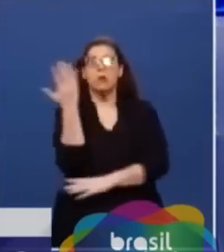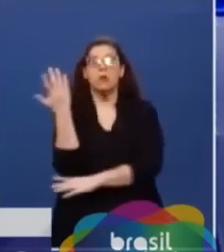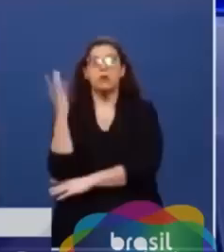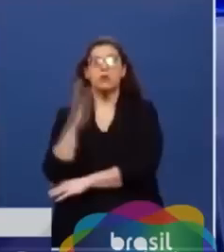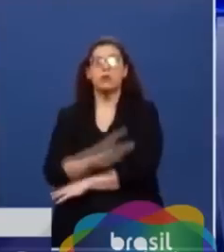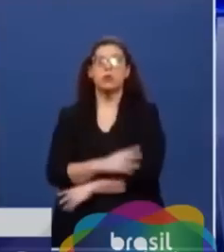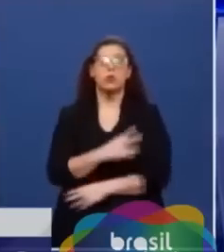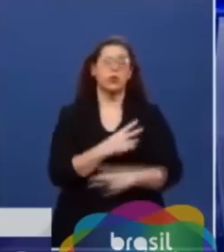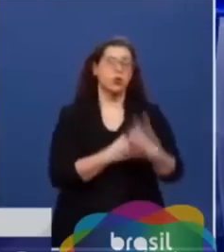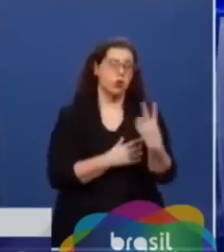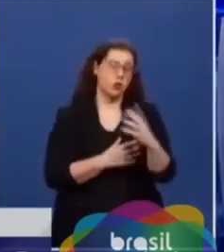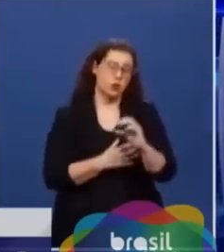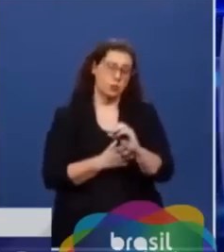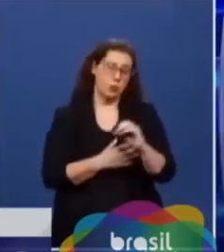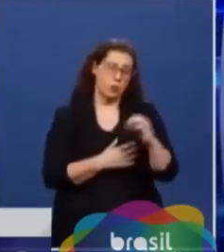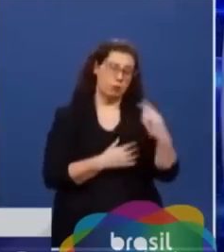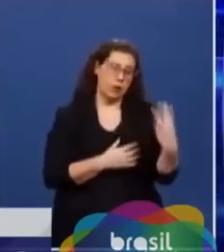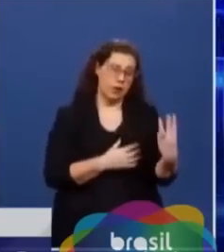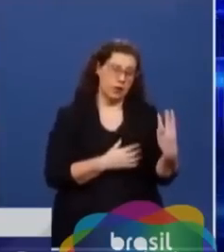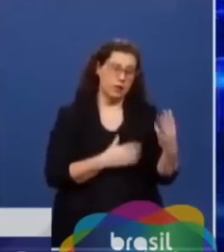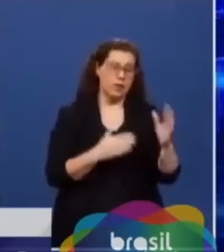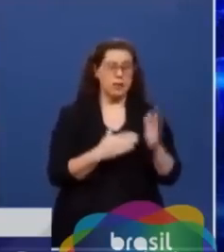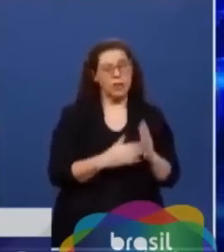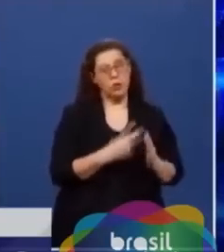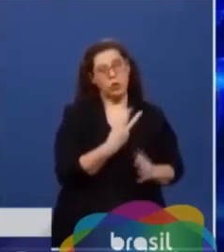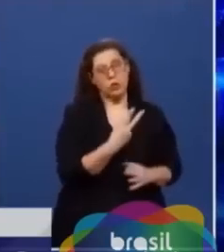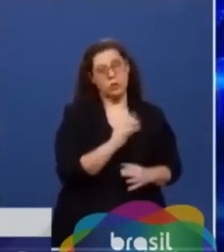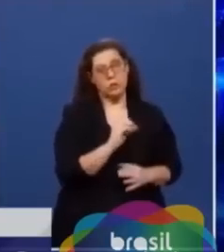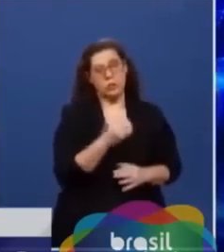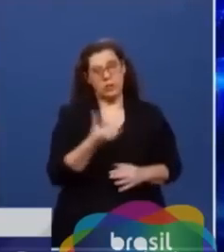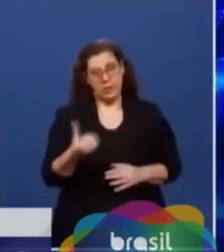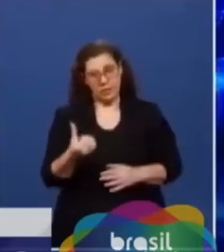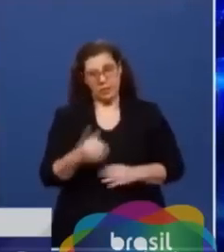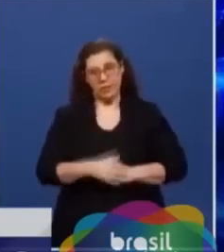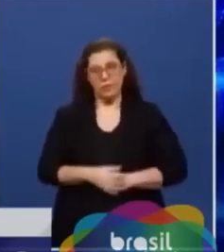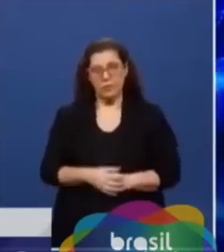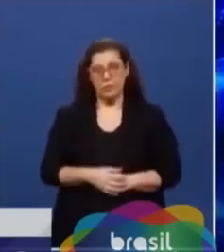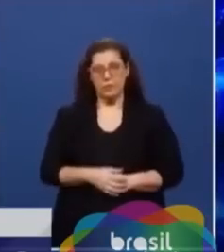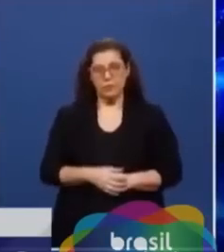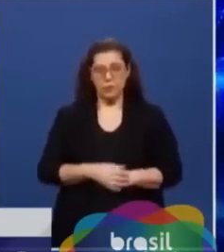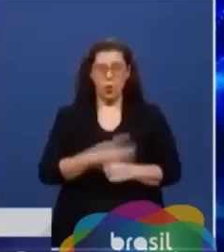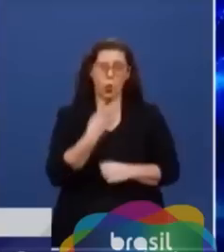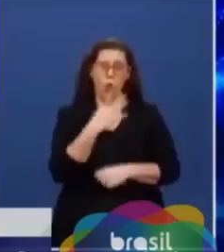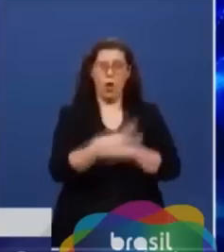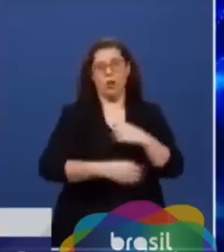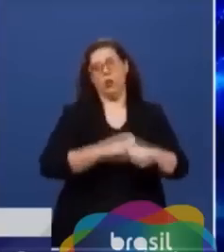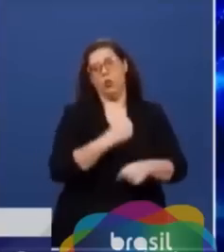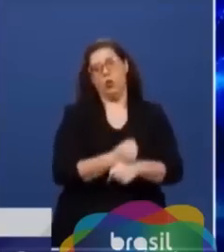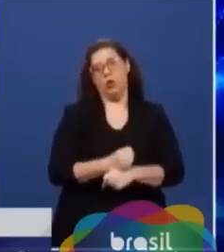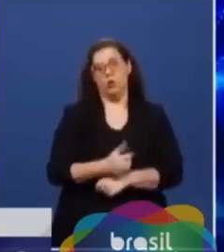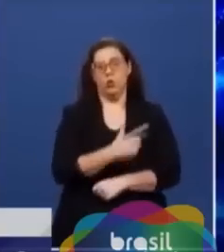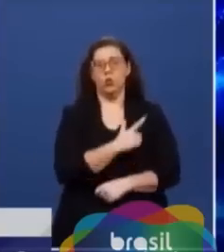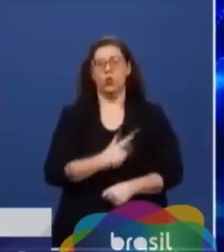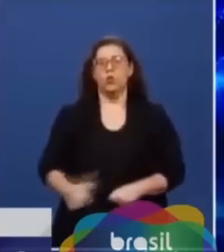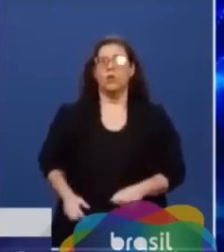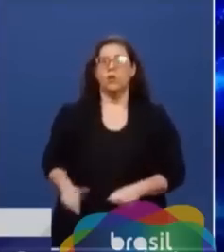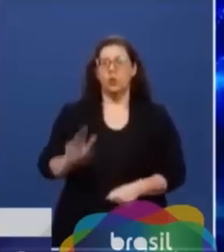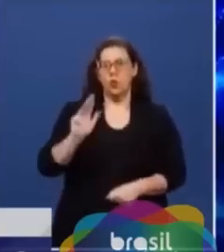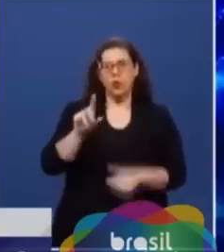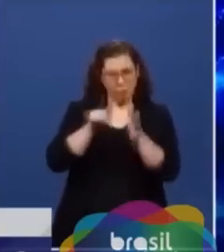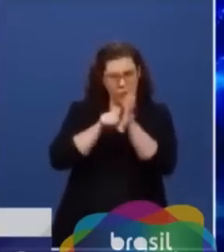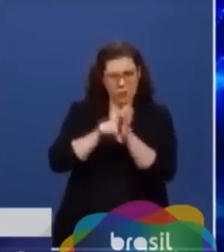Desmatamento, 2003 a 2006. 4 anos do governo Lula. Depois dá um